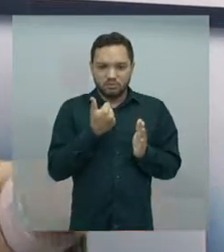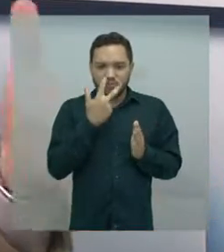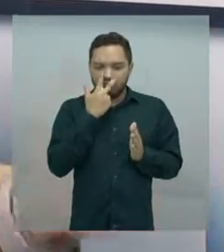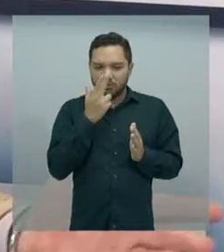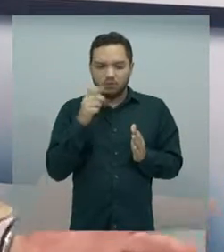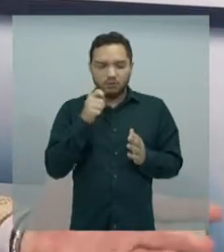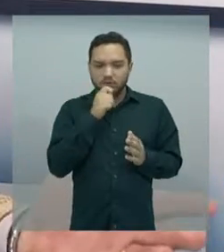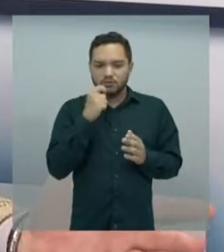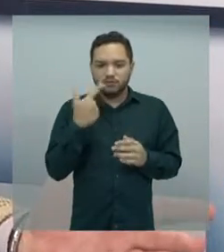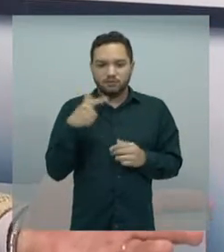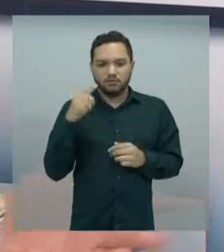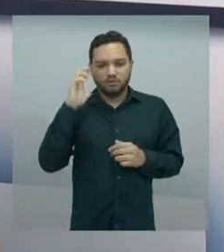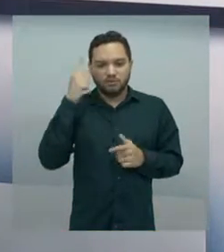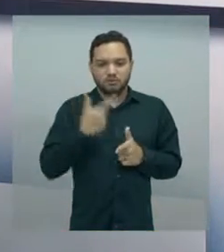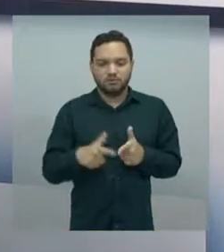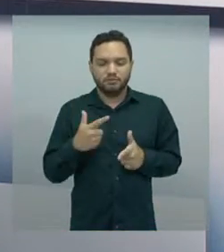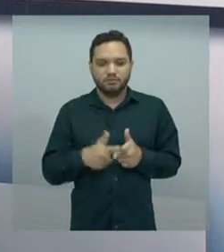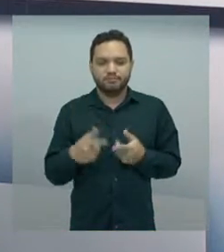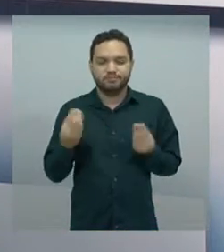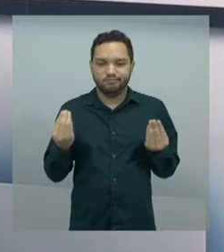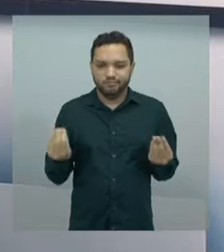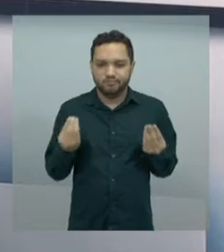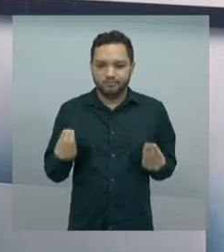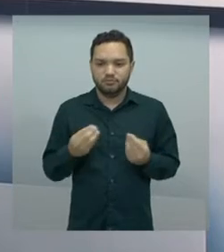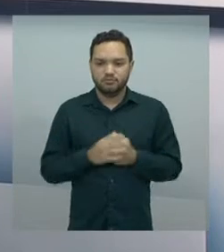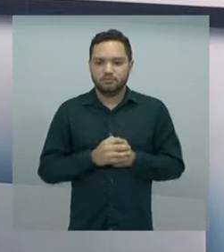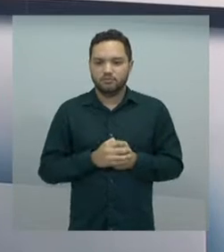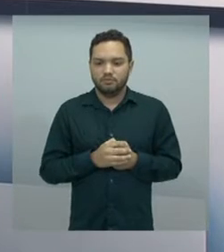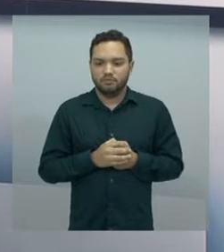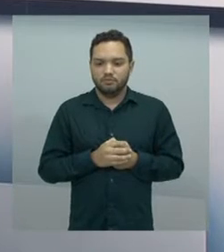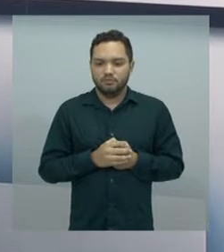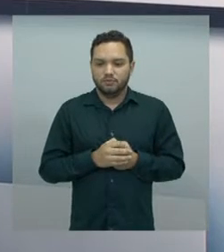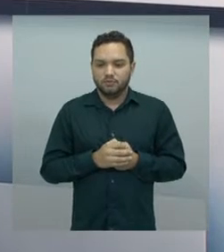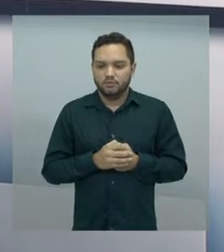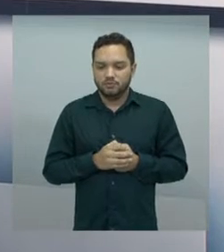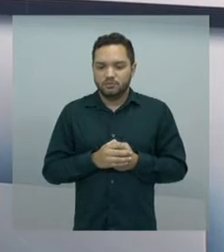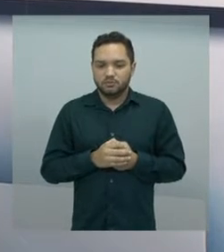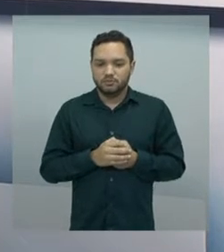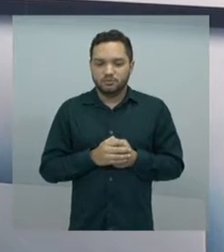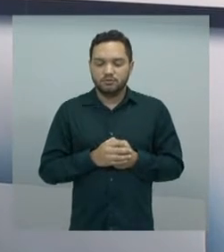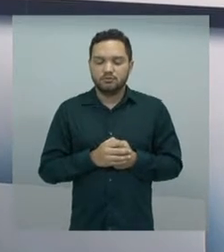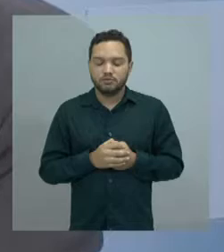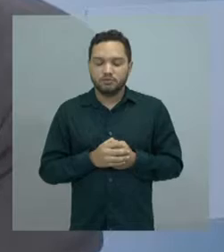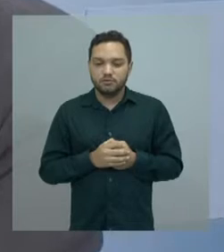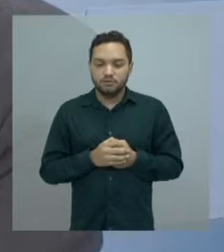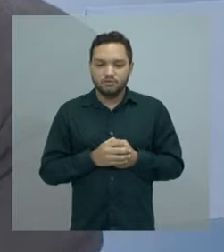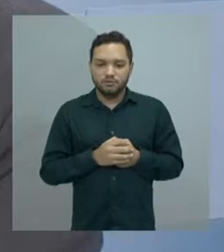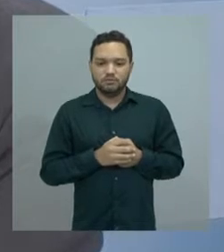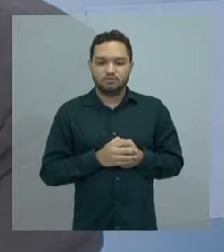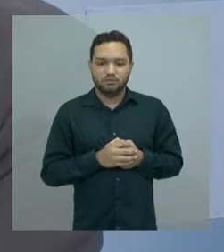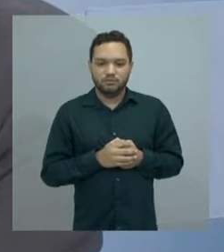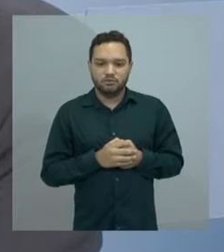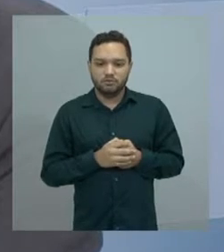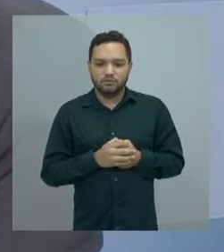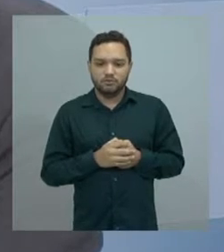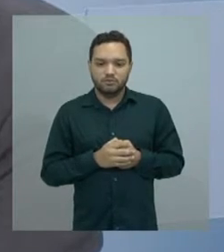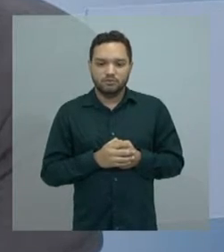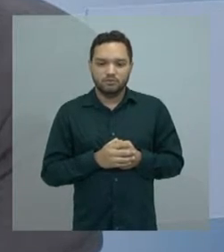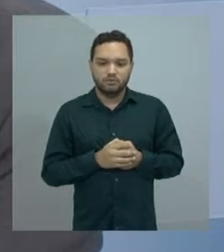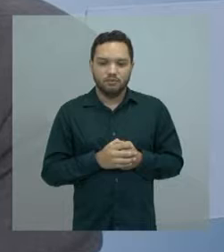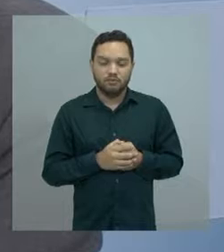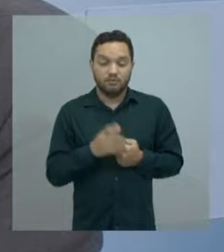decisão que tem que resolver esse problema, né, João? Mas é um problema de financiamento muito caro,